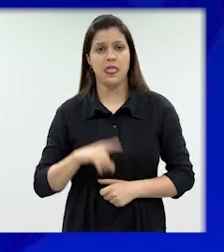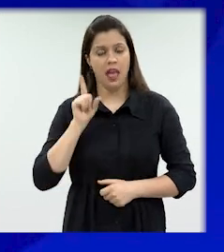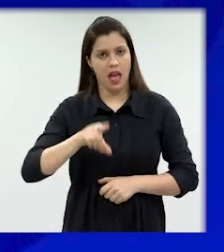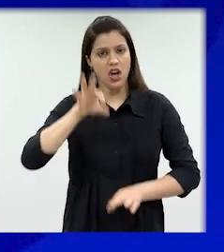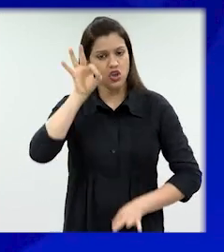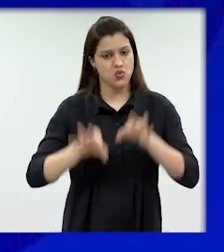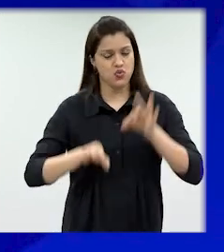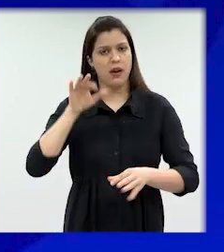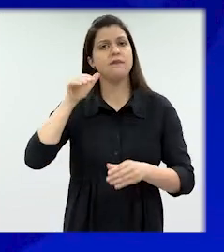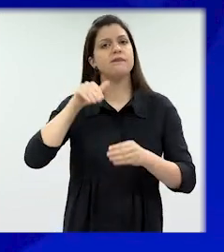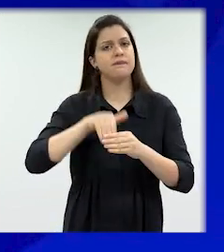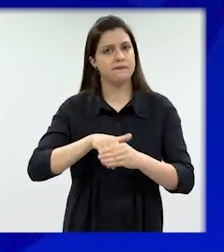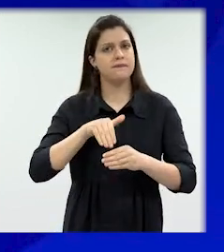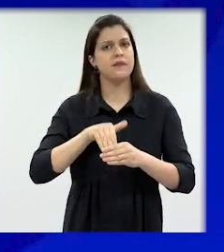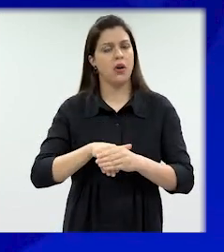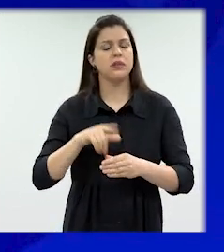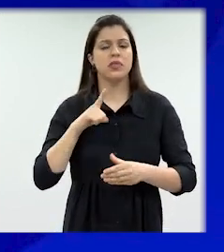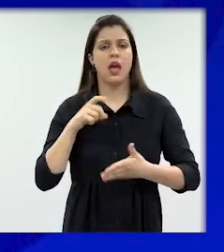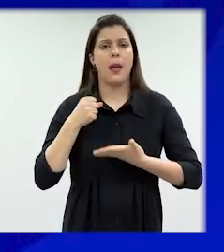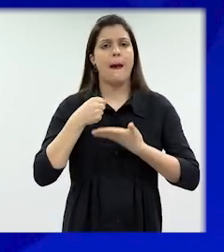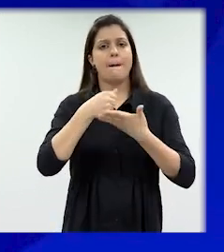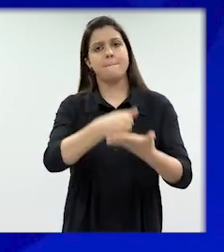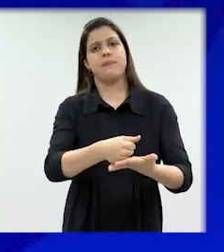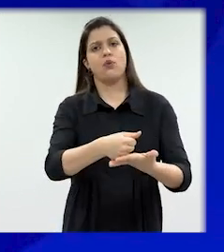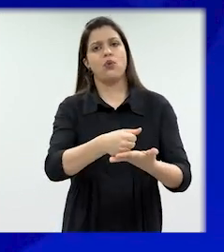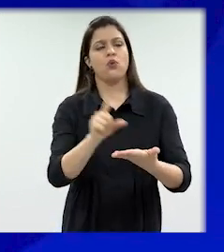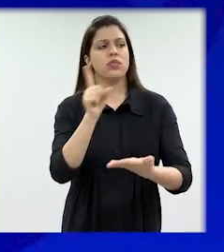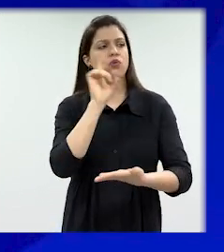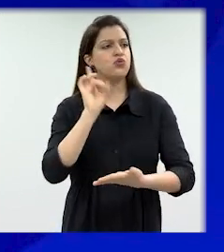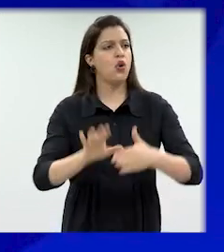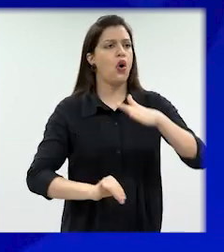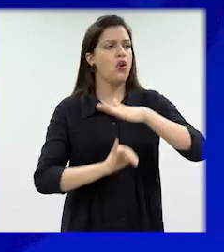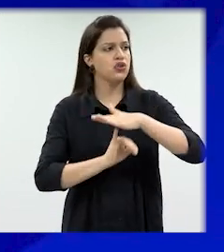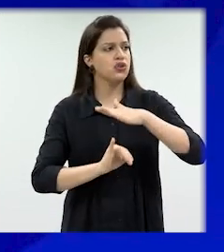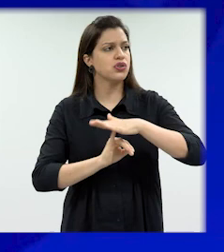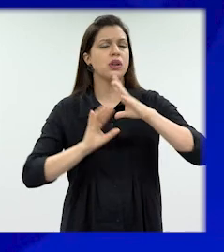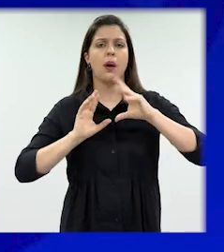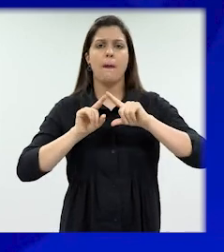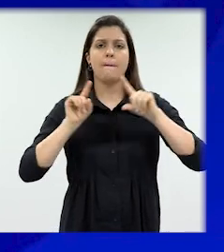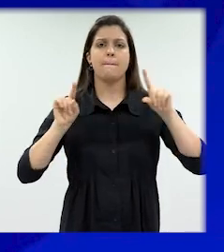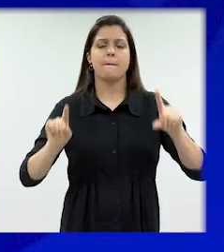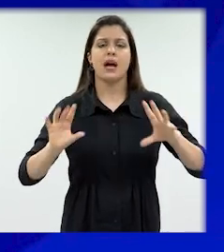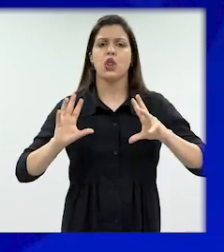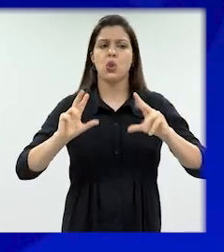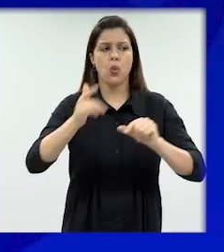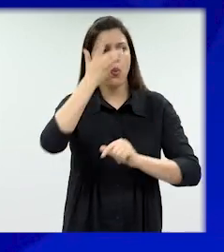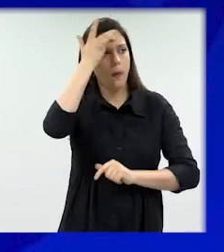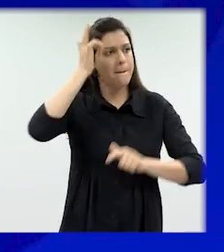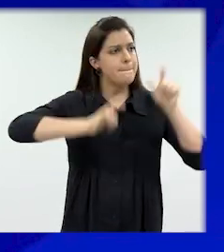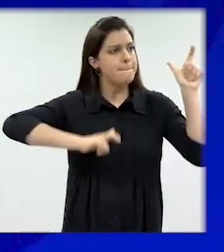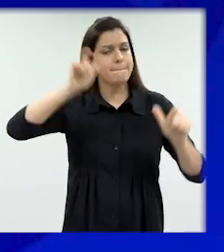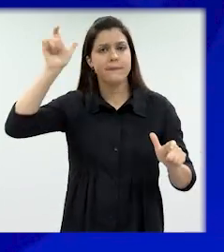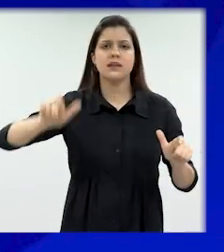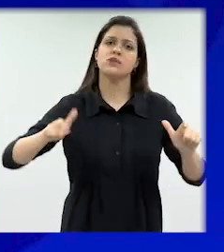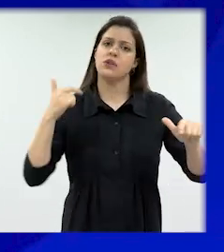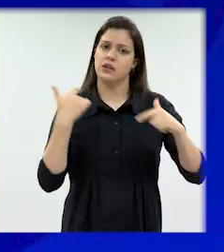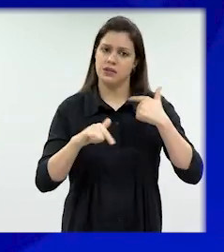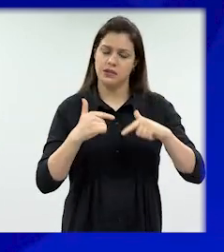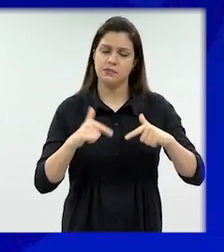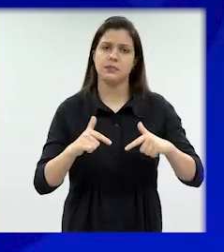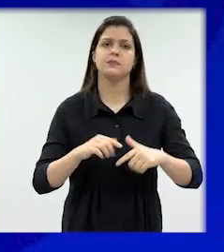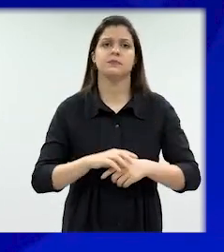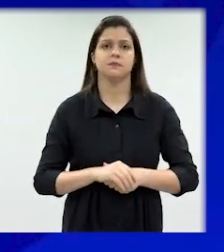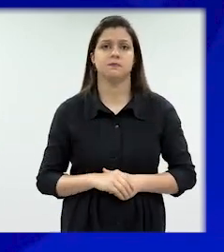Justiça Eleitoral conta sempre com o apoio não só das instituições, mas da imprensa, das pessoas que trabalham no